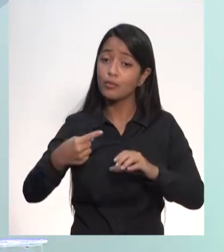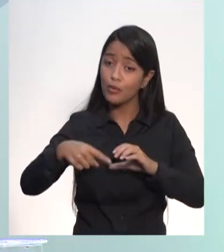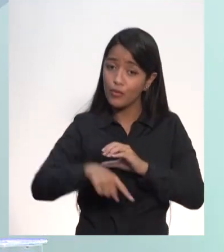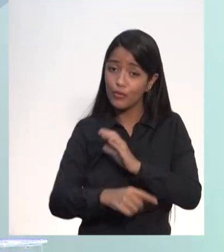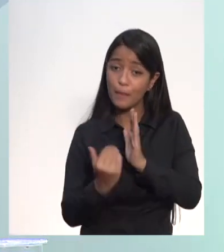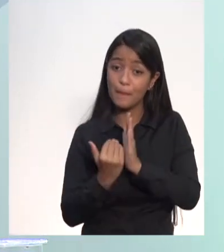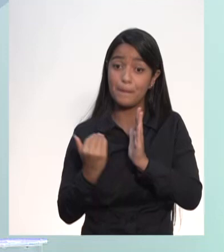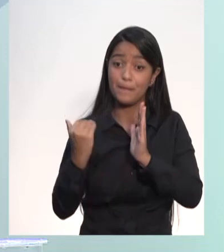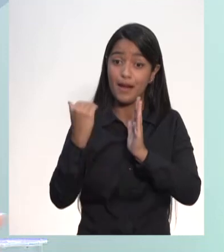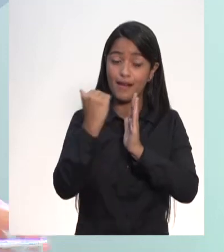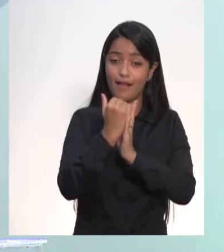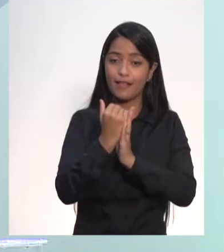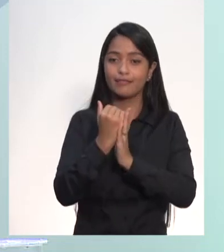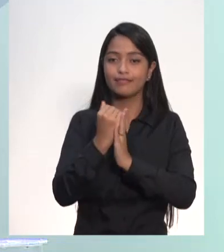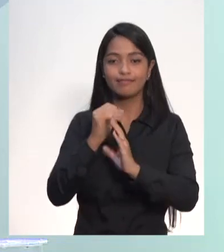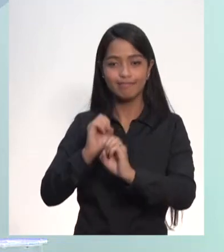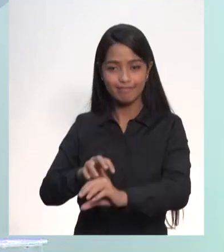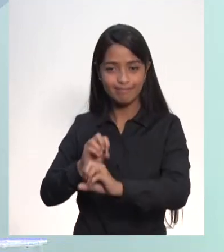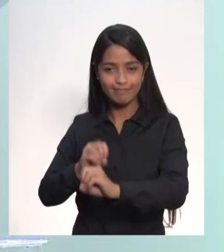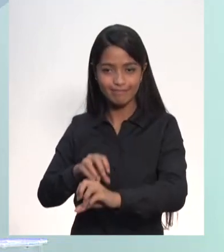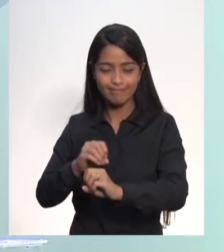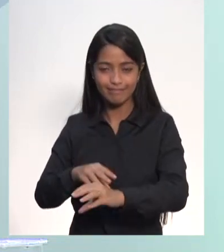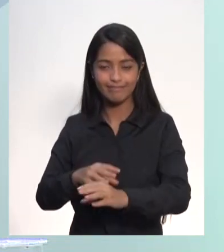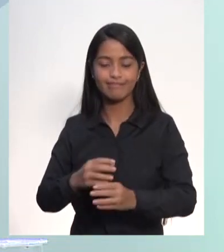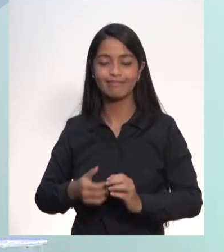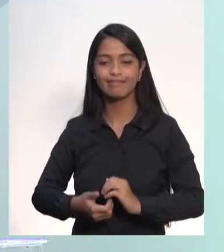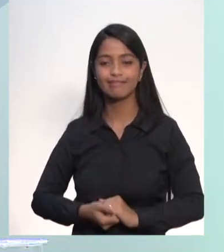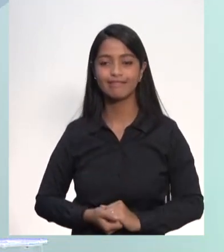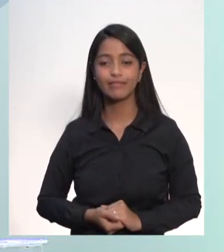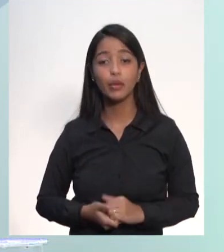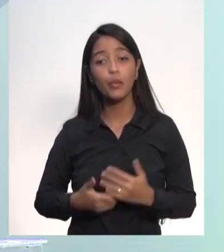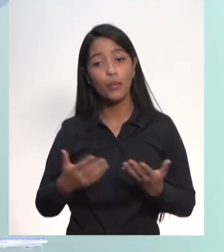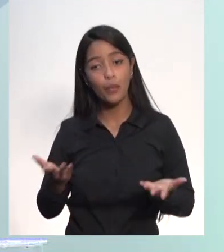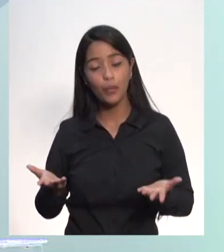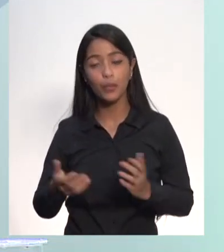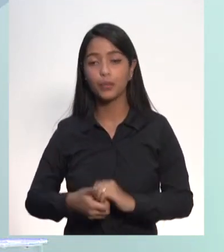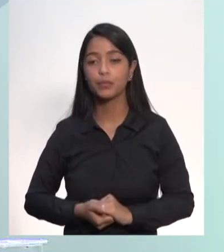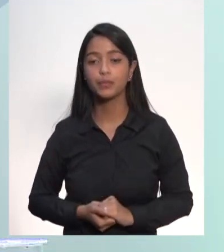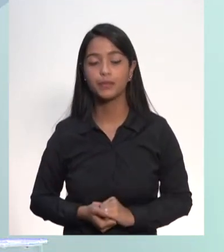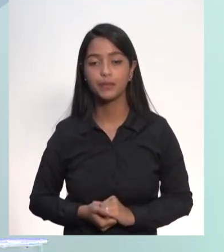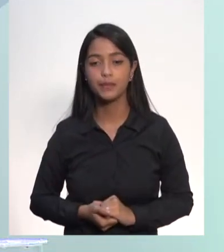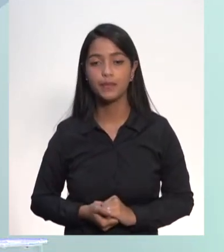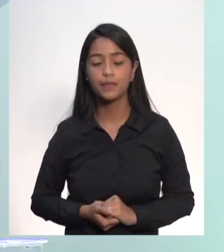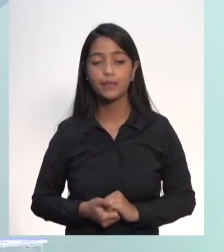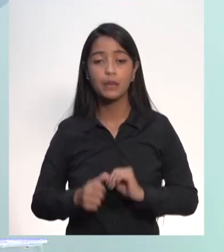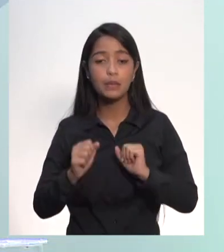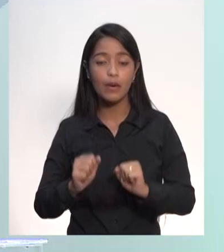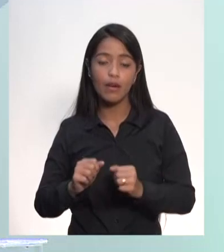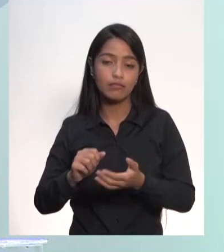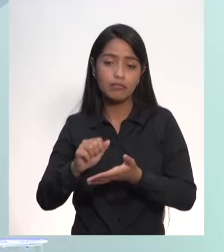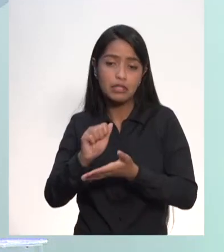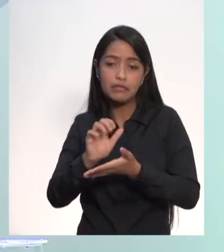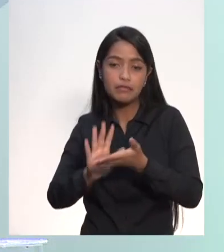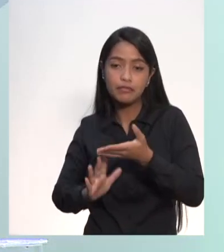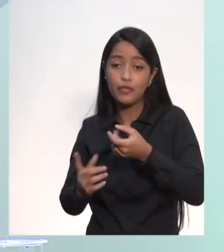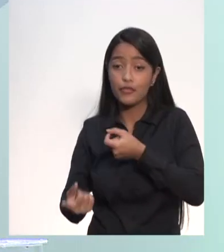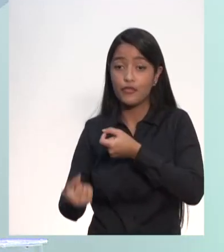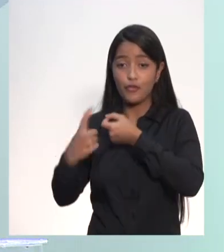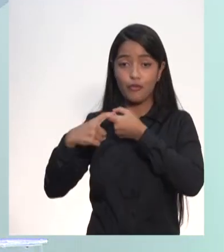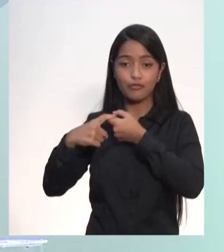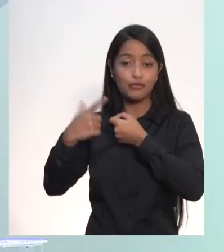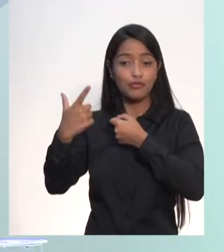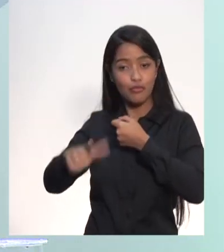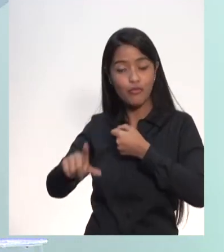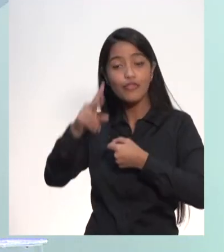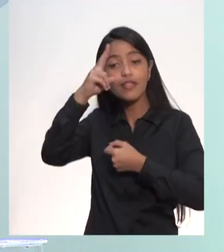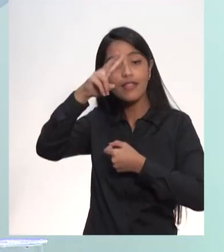e é importante trazer alguns elementos. Ou pode simplesmente ser uma atividade de uma retomada. Então, a gente já viu,